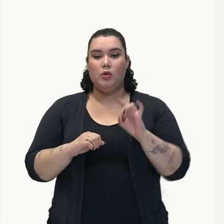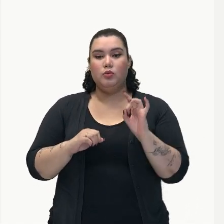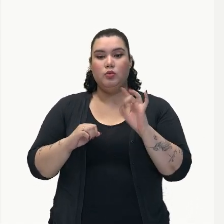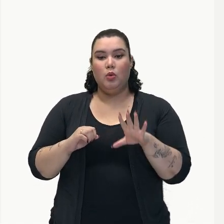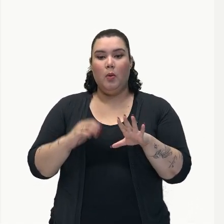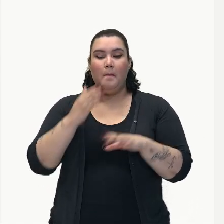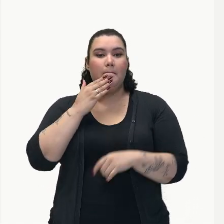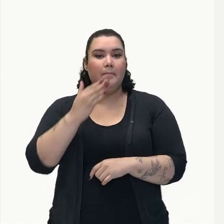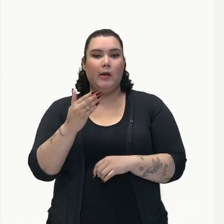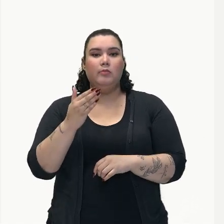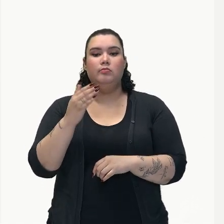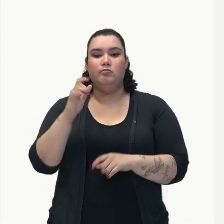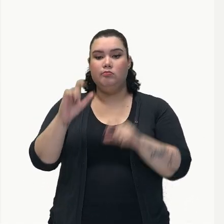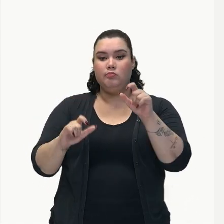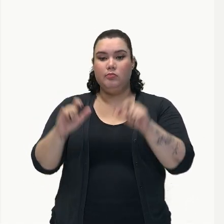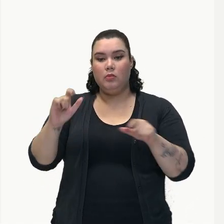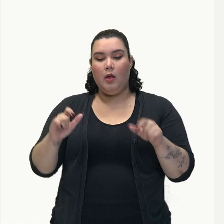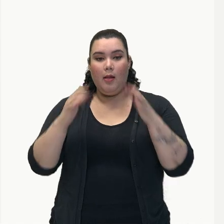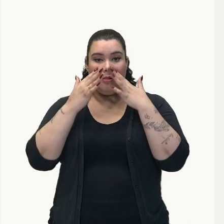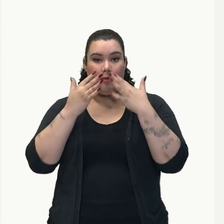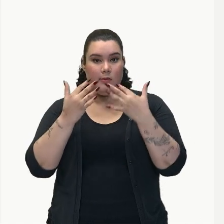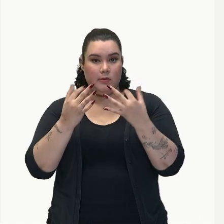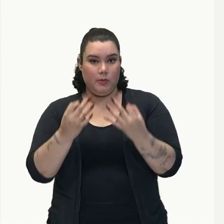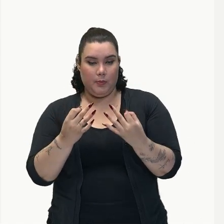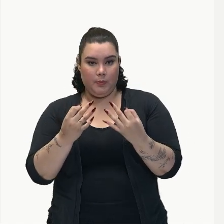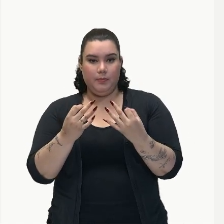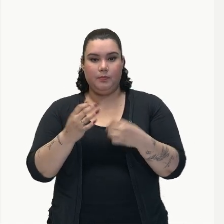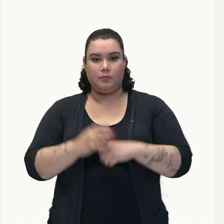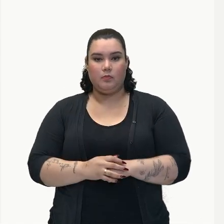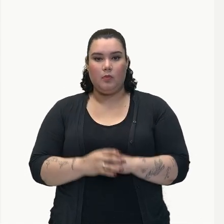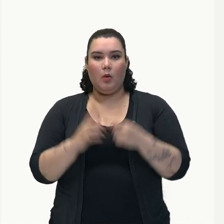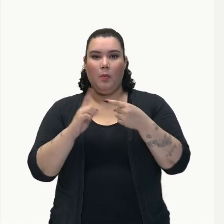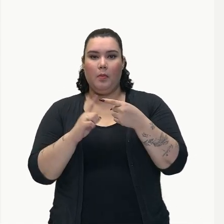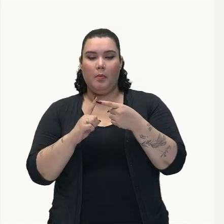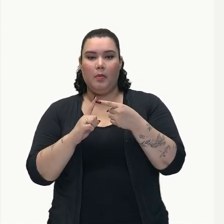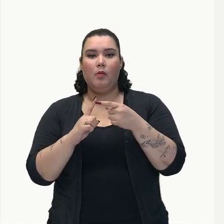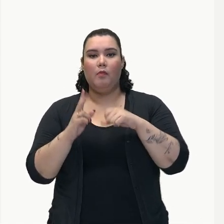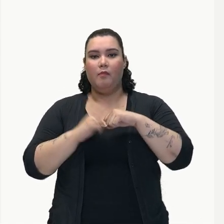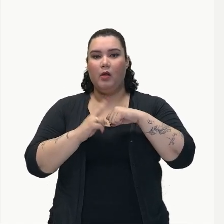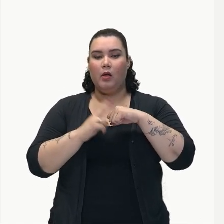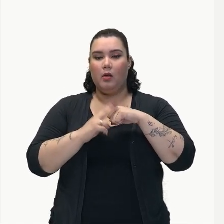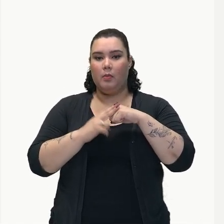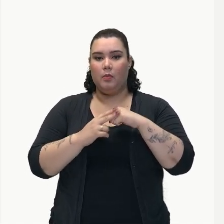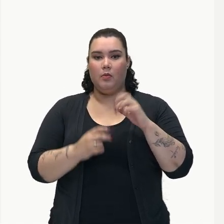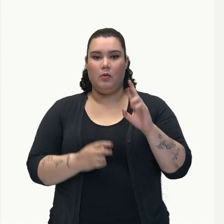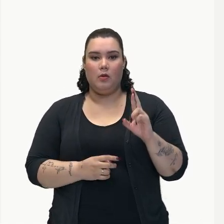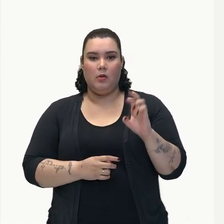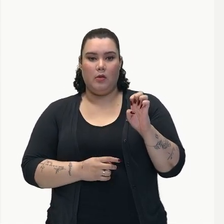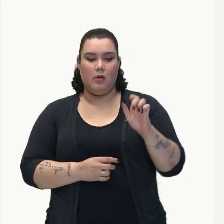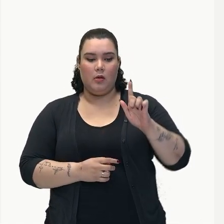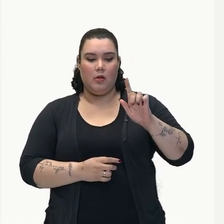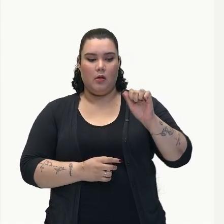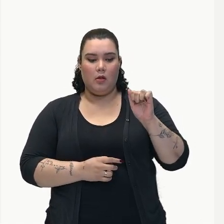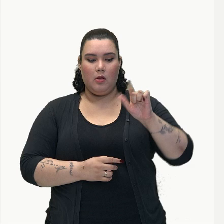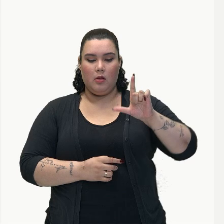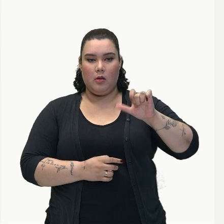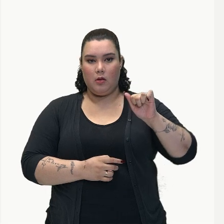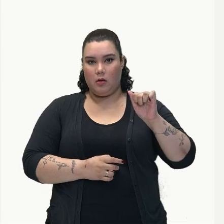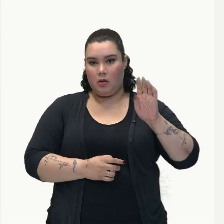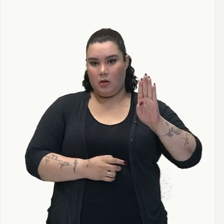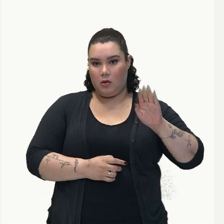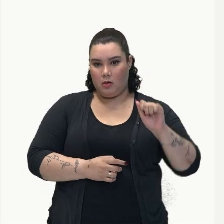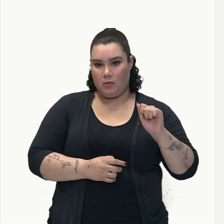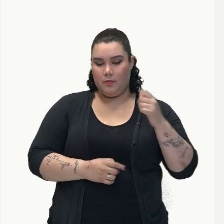de vocês observação. O primeiro verbo qual foi, professor? Esse aqui, regalaba, e